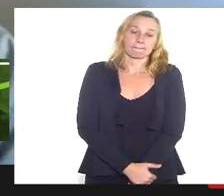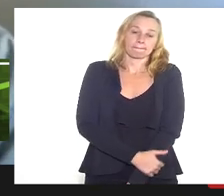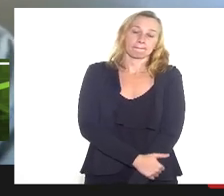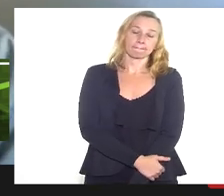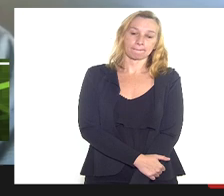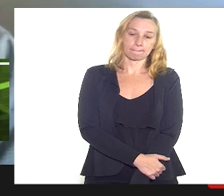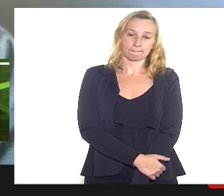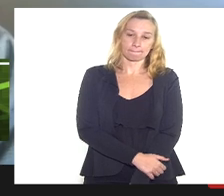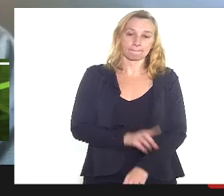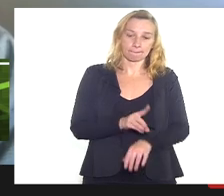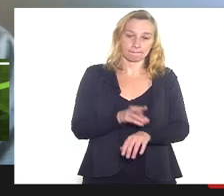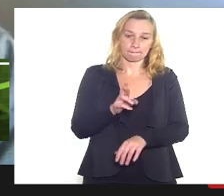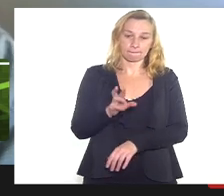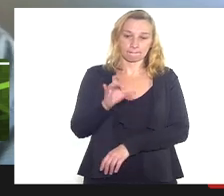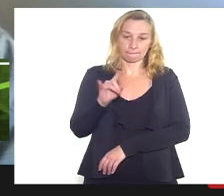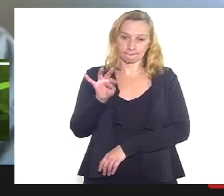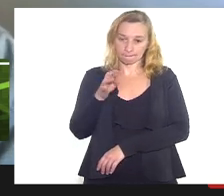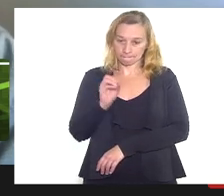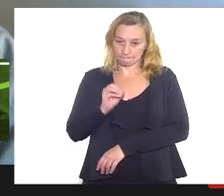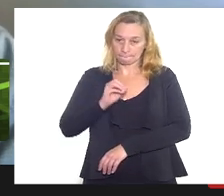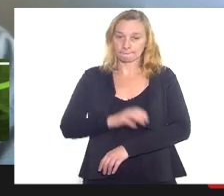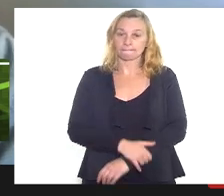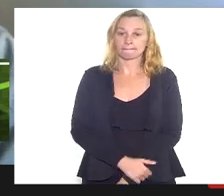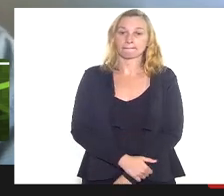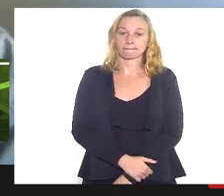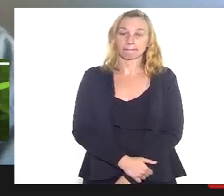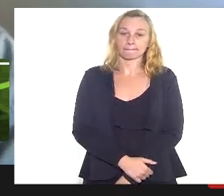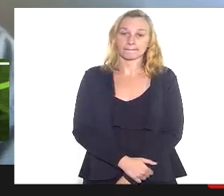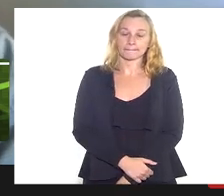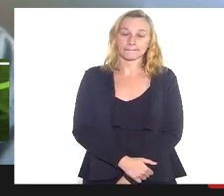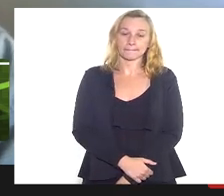o doutor Cristiano Gadelha